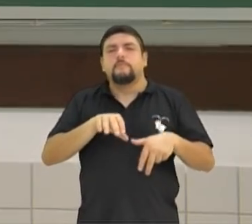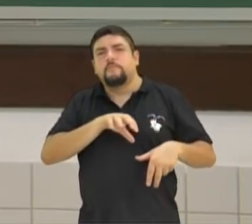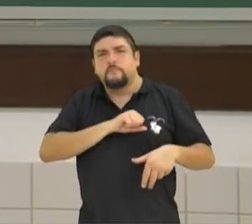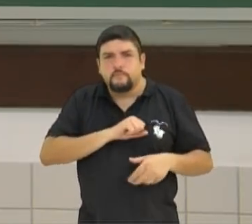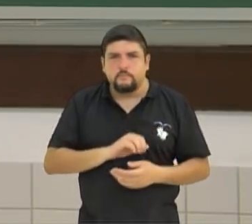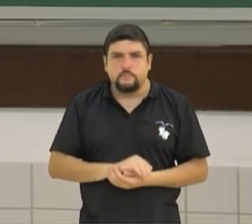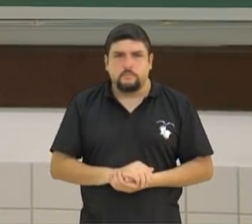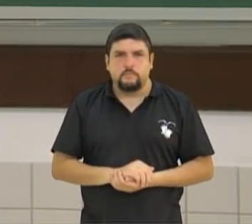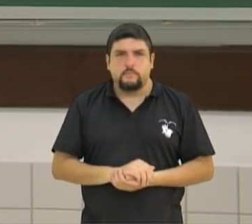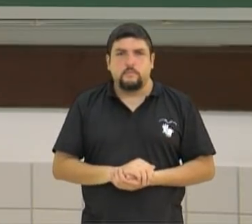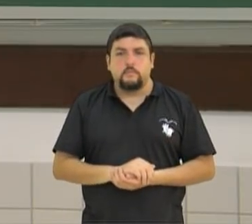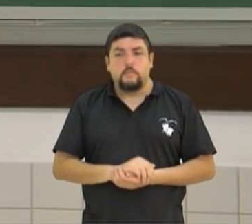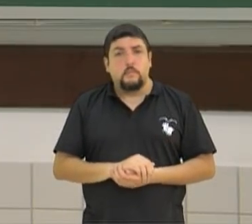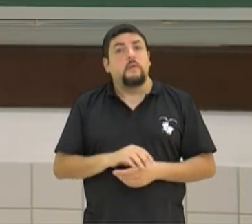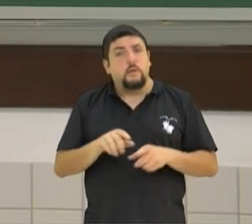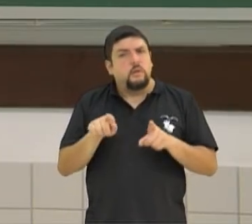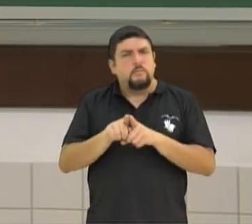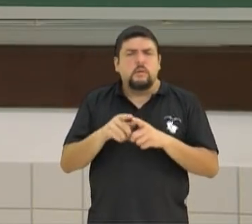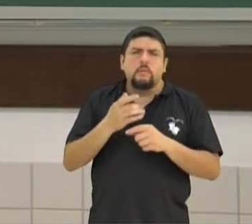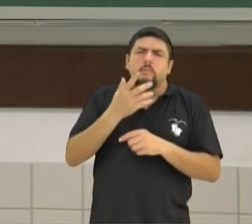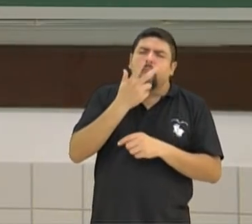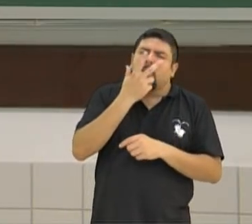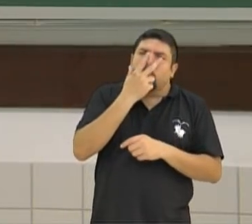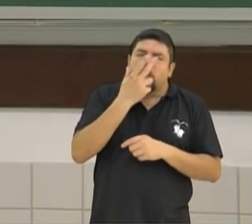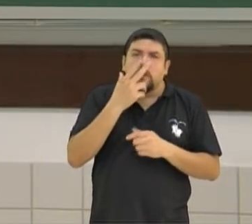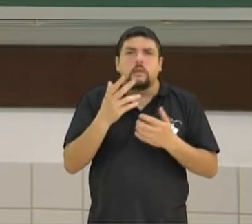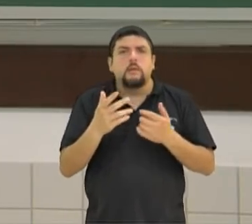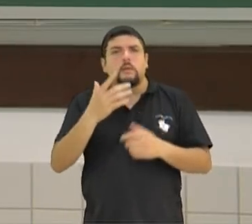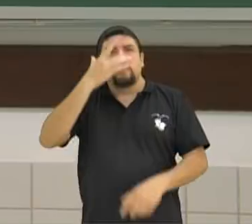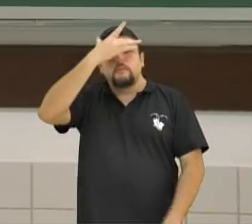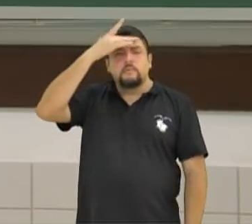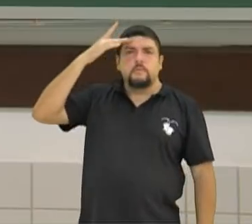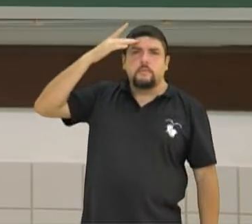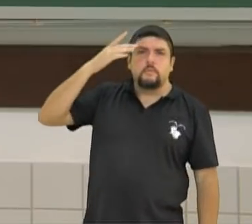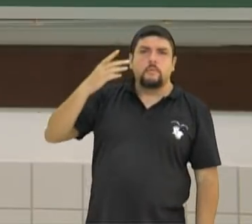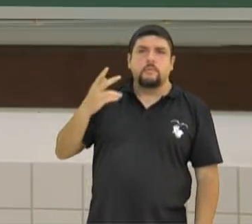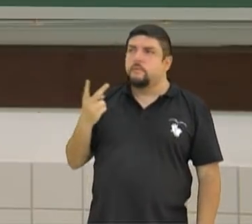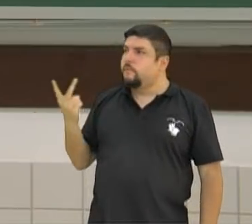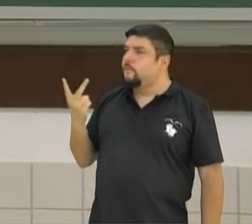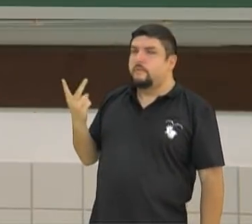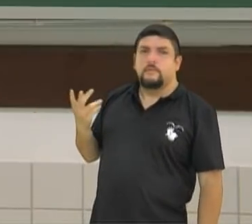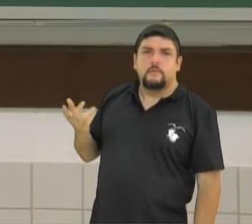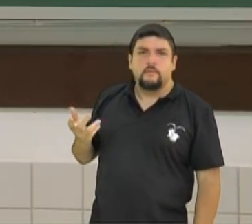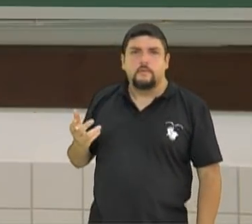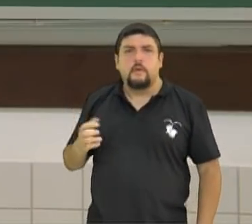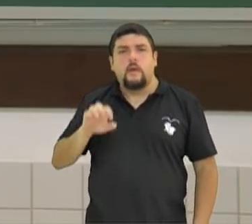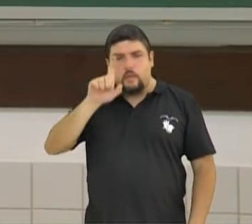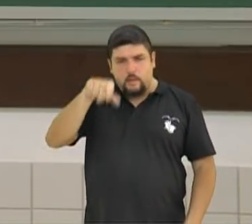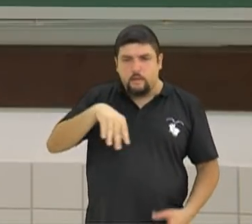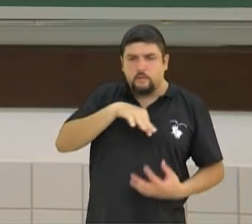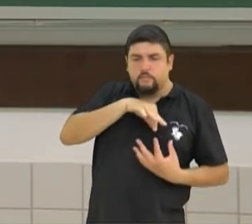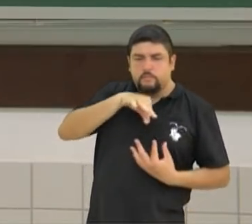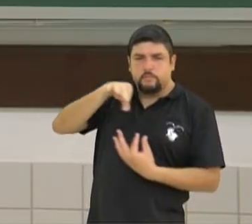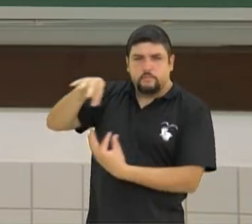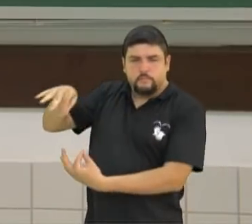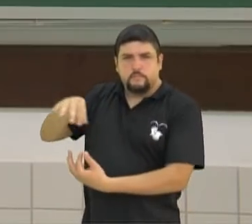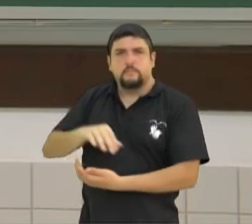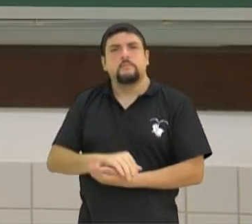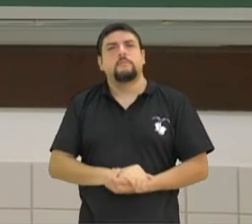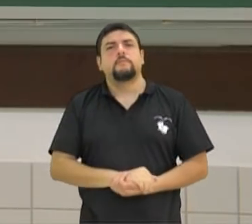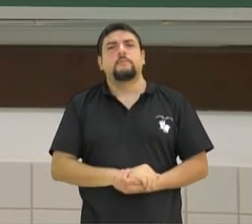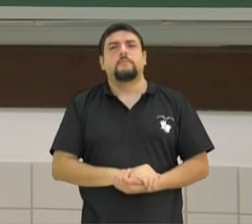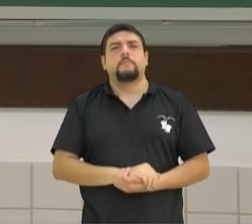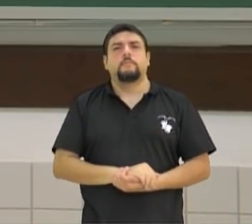também aqui personificação, né? Atribuição de vida a seres inanimados, a objetos. Ok? Vamos rever mais um caso